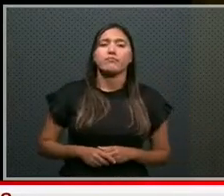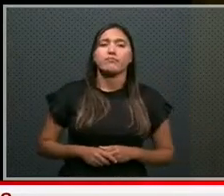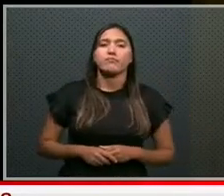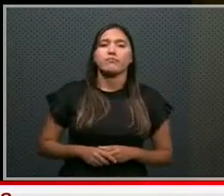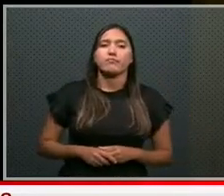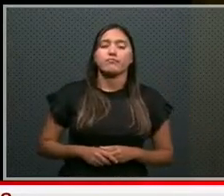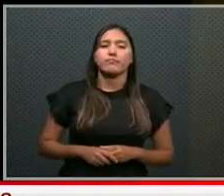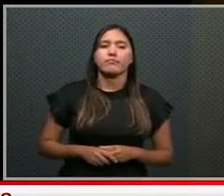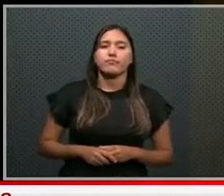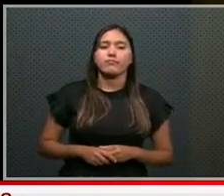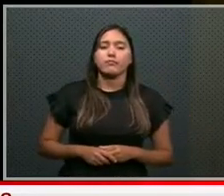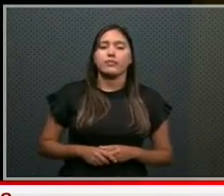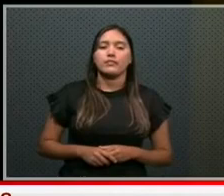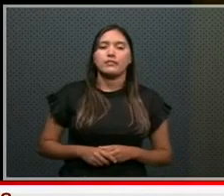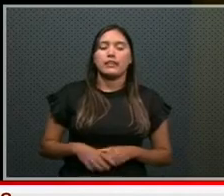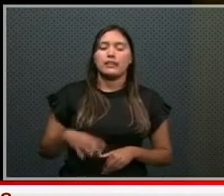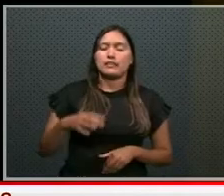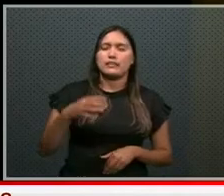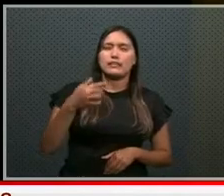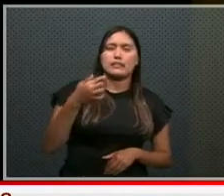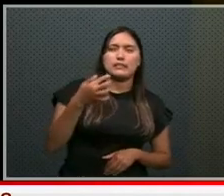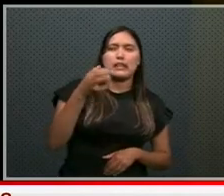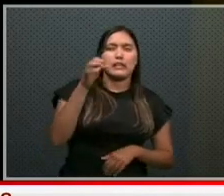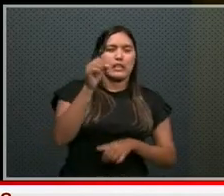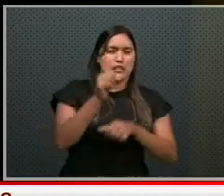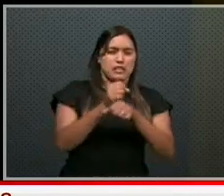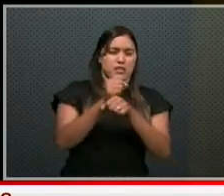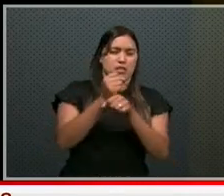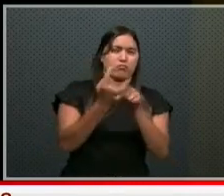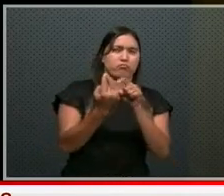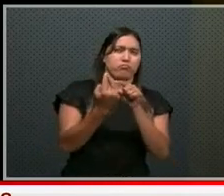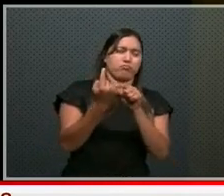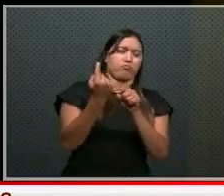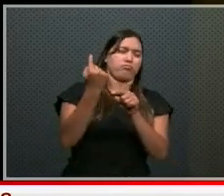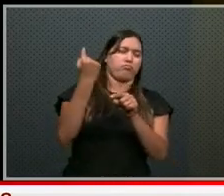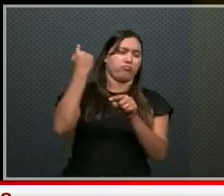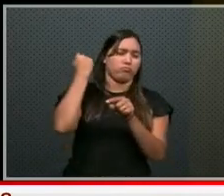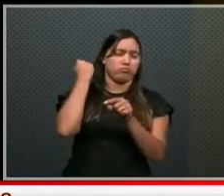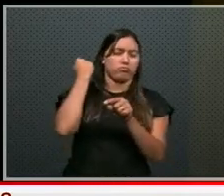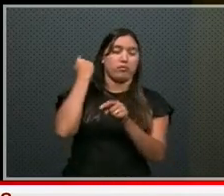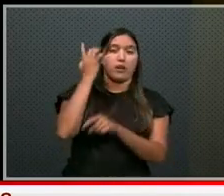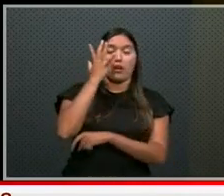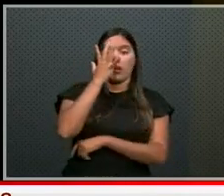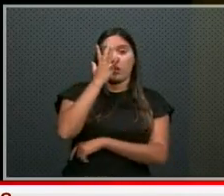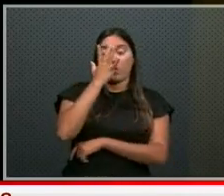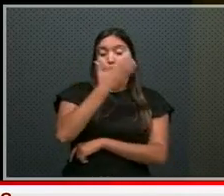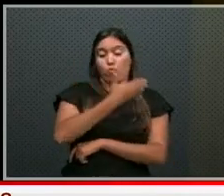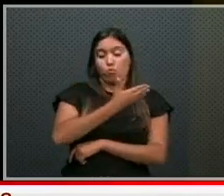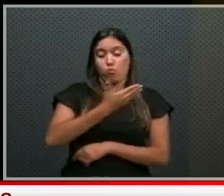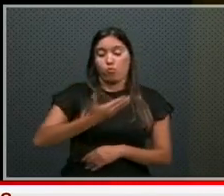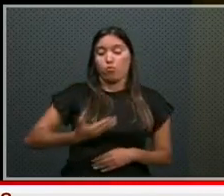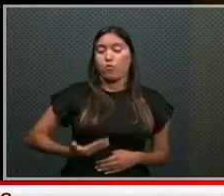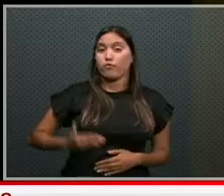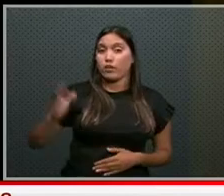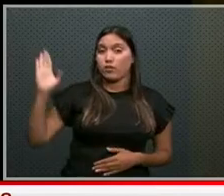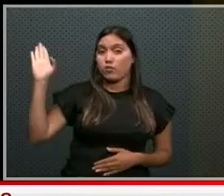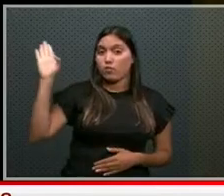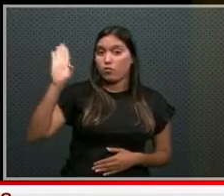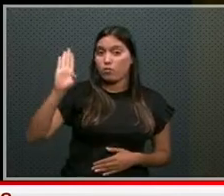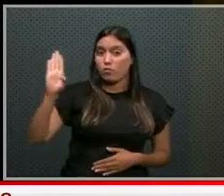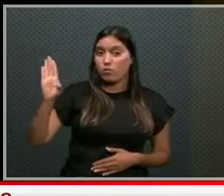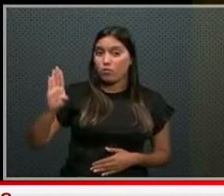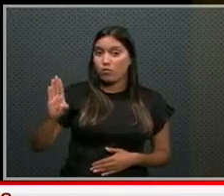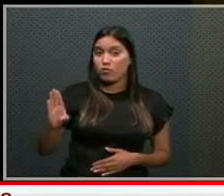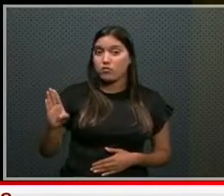a 60 e 70 anos atrás Olhe bem o brasileiro o governo brasileiro convidou que o brasileiro venha